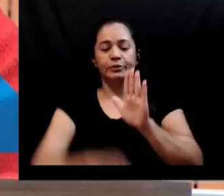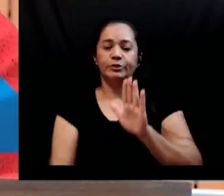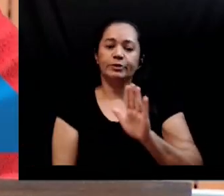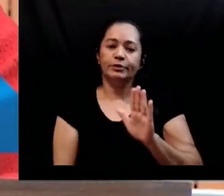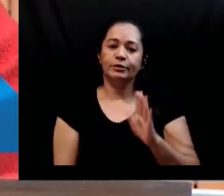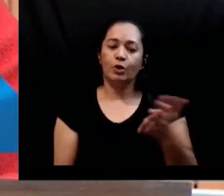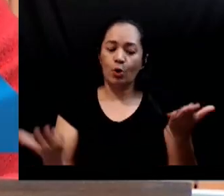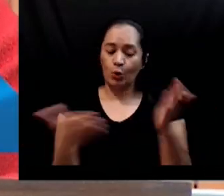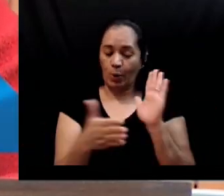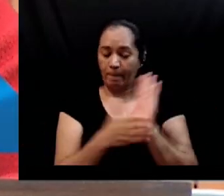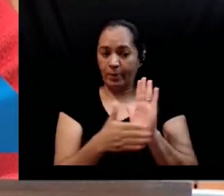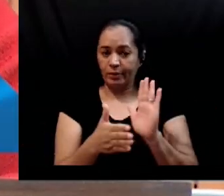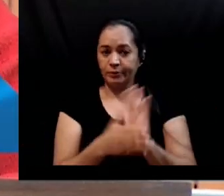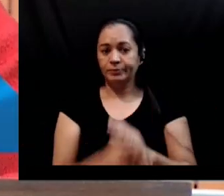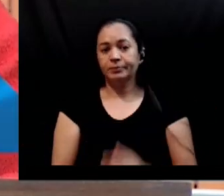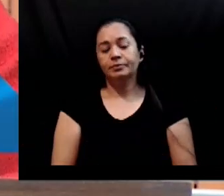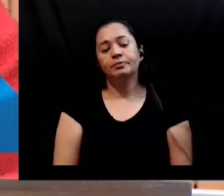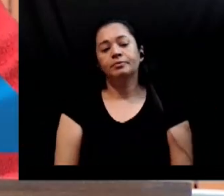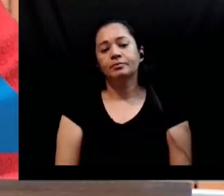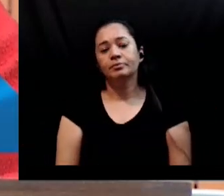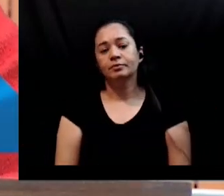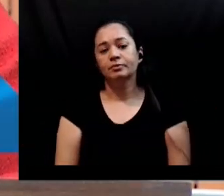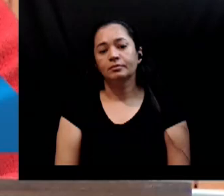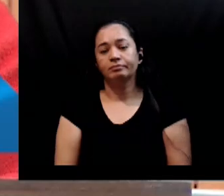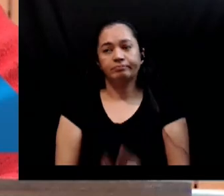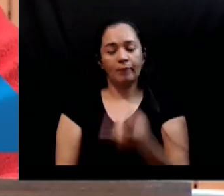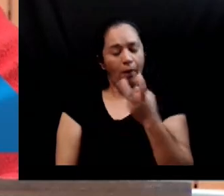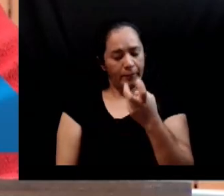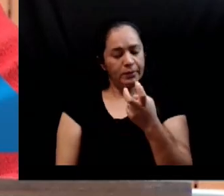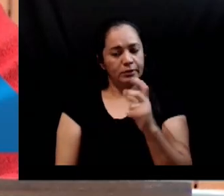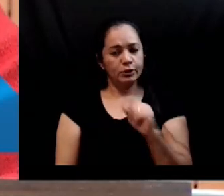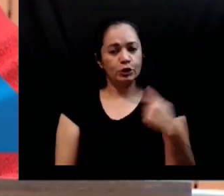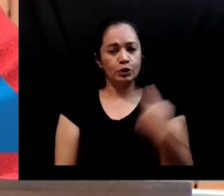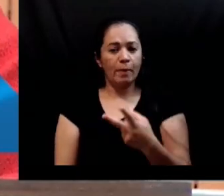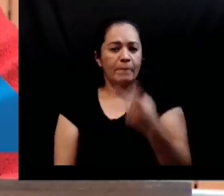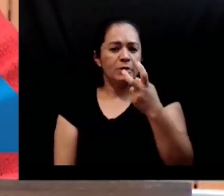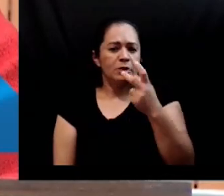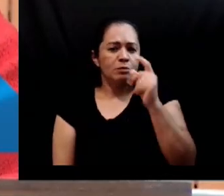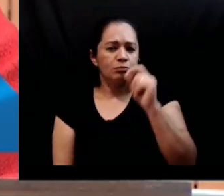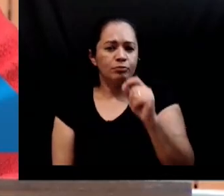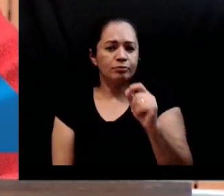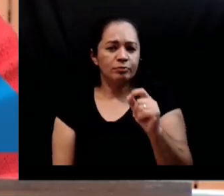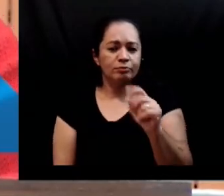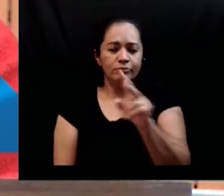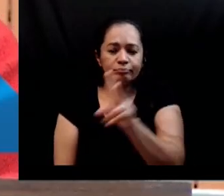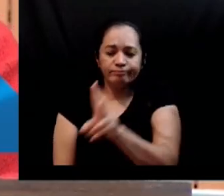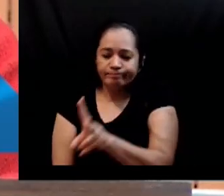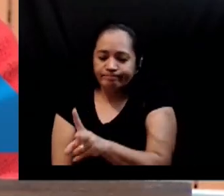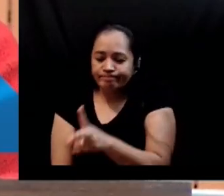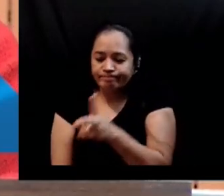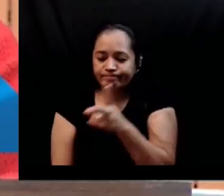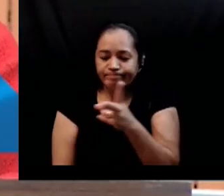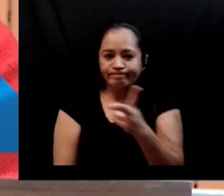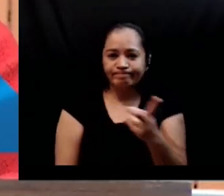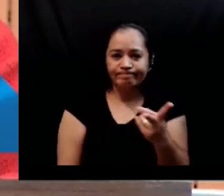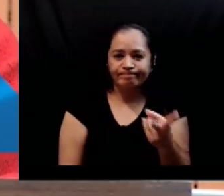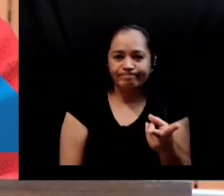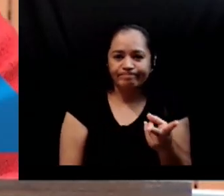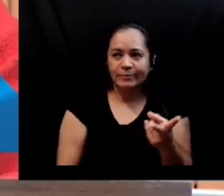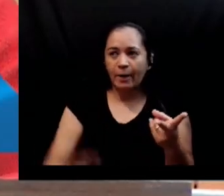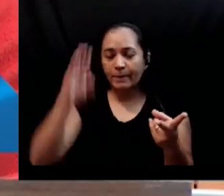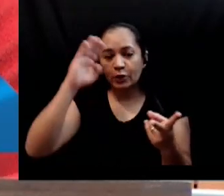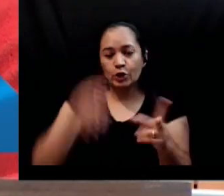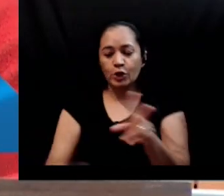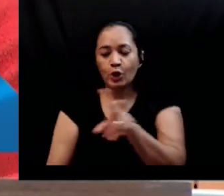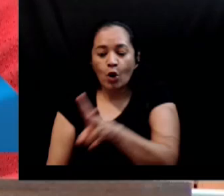versa. Veja, a gente vê que existe uma inversão de prioridade por parte do governo